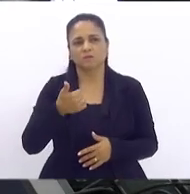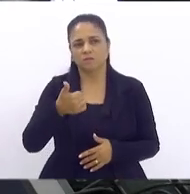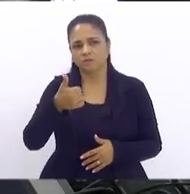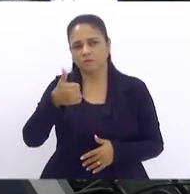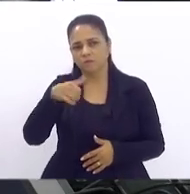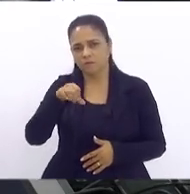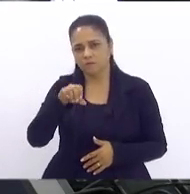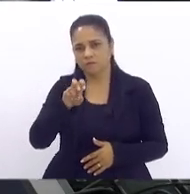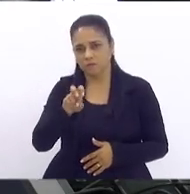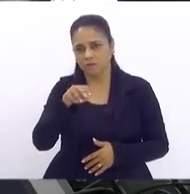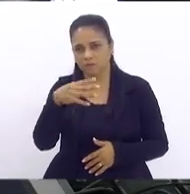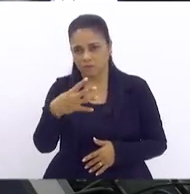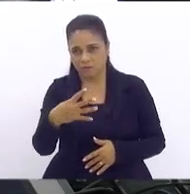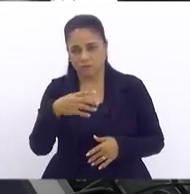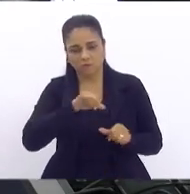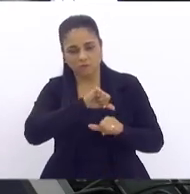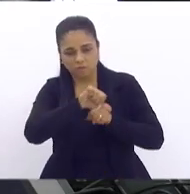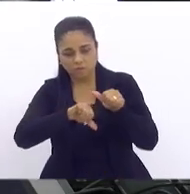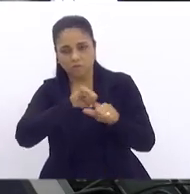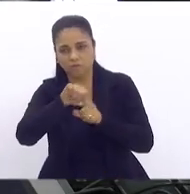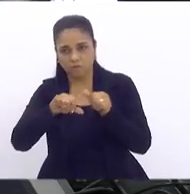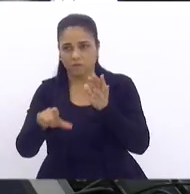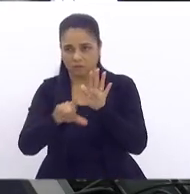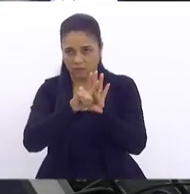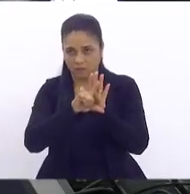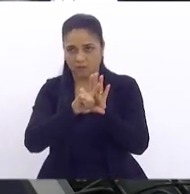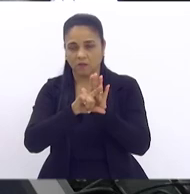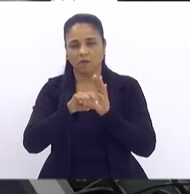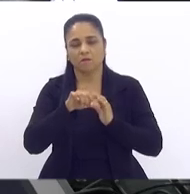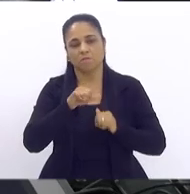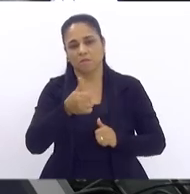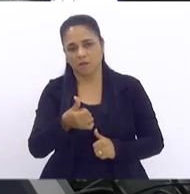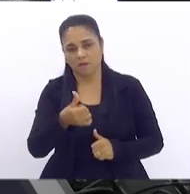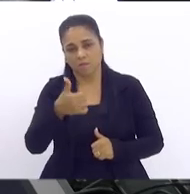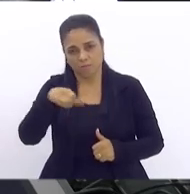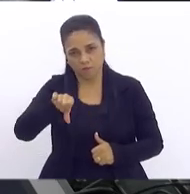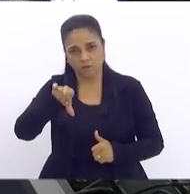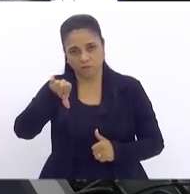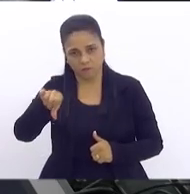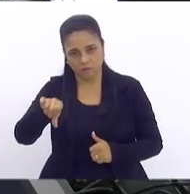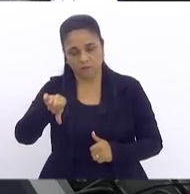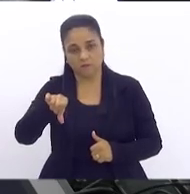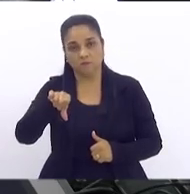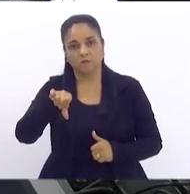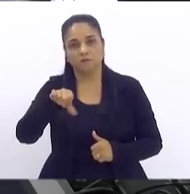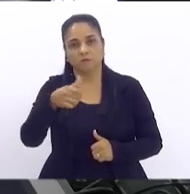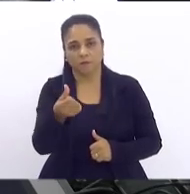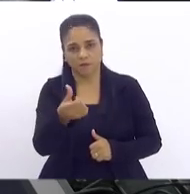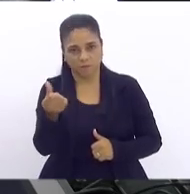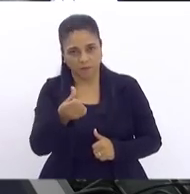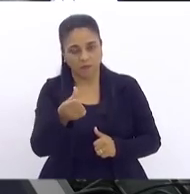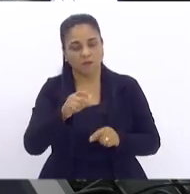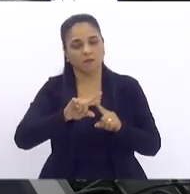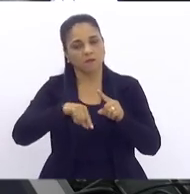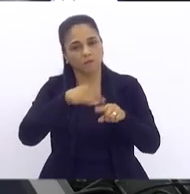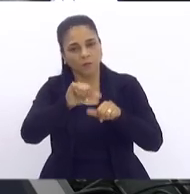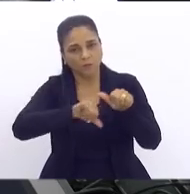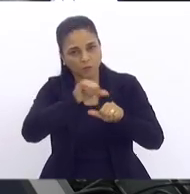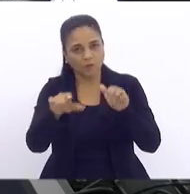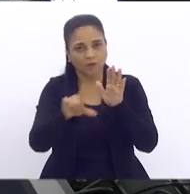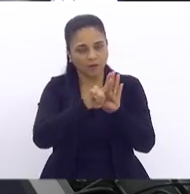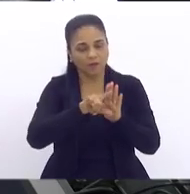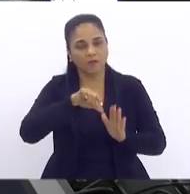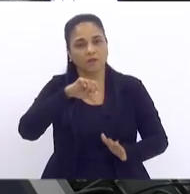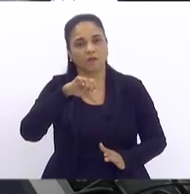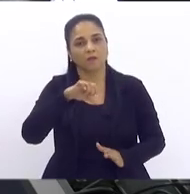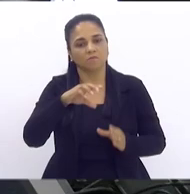depois foram feitas várias outras alterações. De 66, de 91,